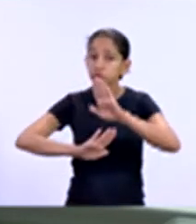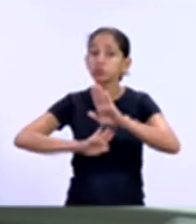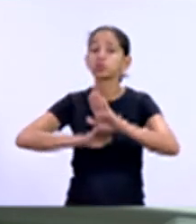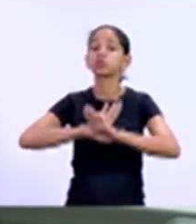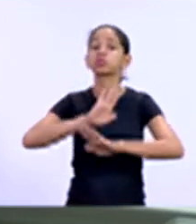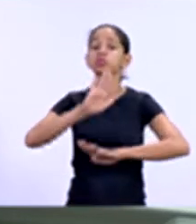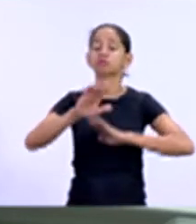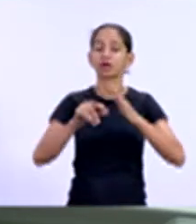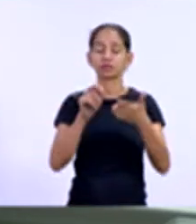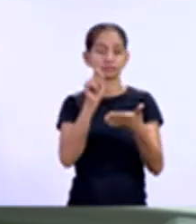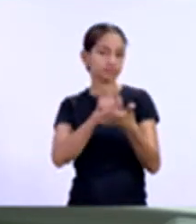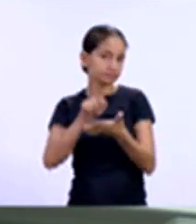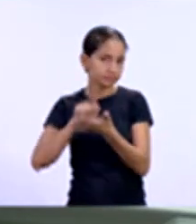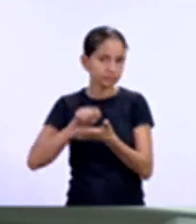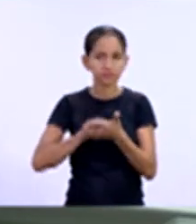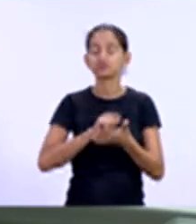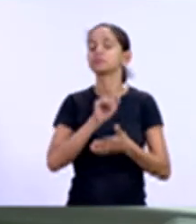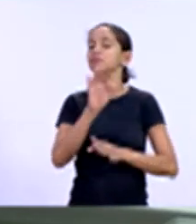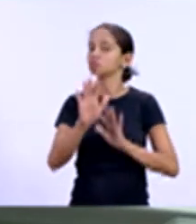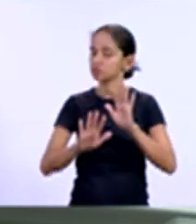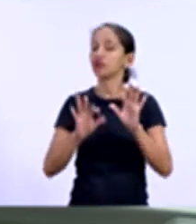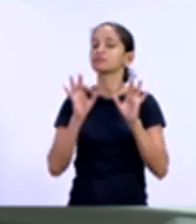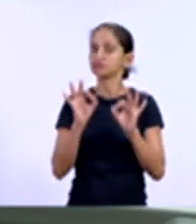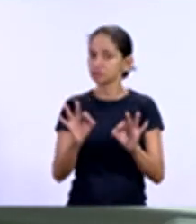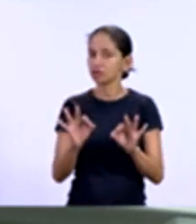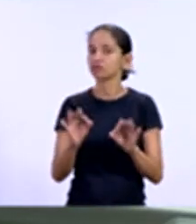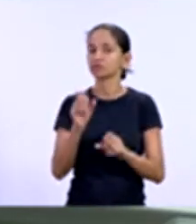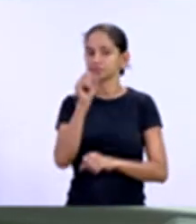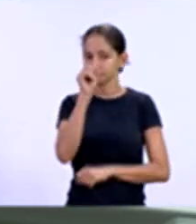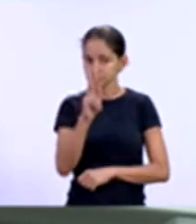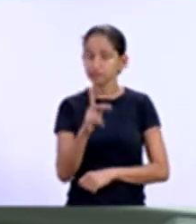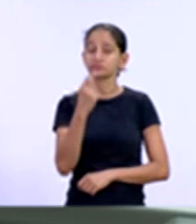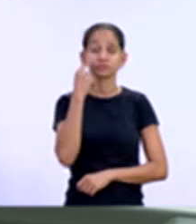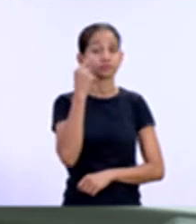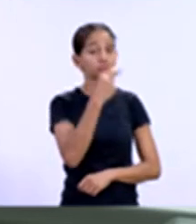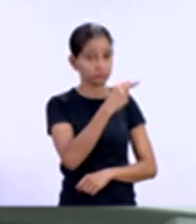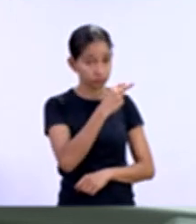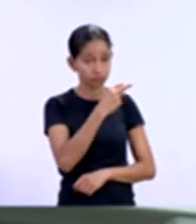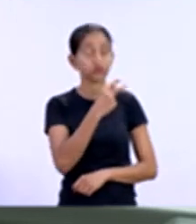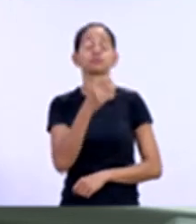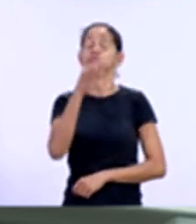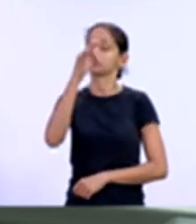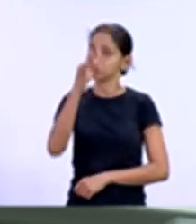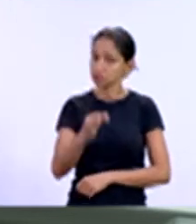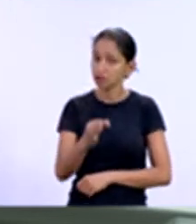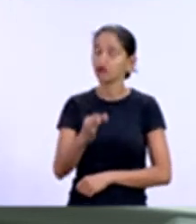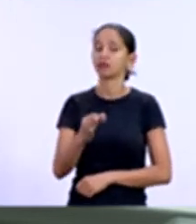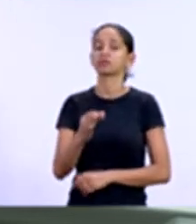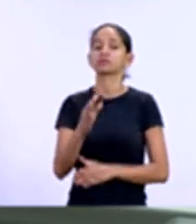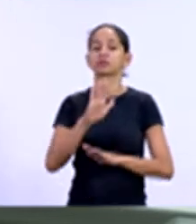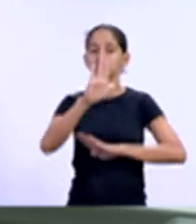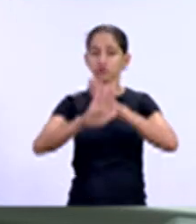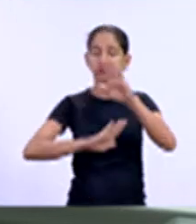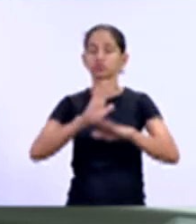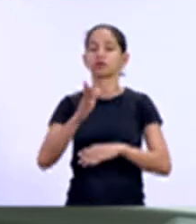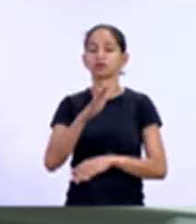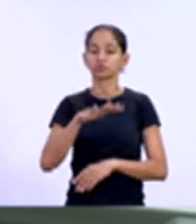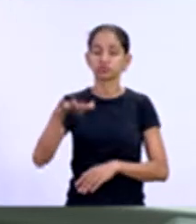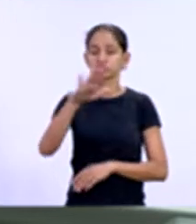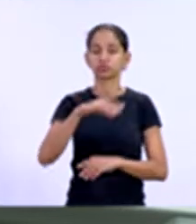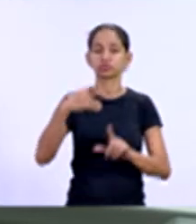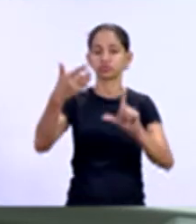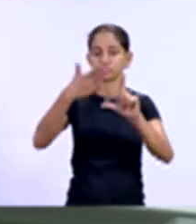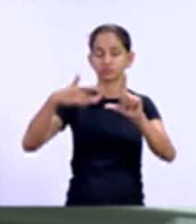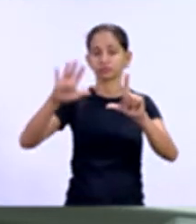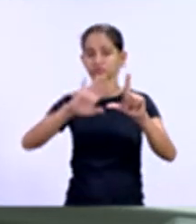certa polidez. É por isso que nós colocamos para você sobre as netiquetas e os cuidados que nós devemos ter no mundo